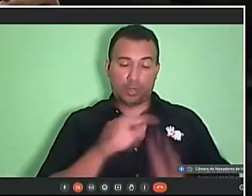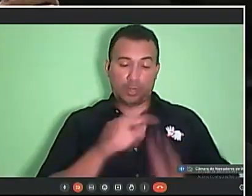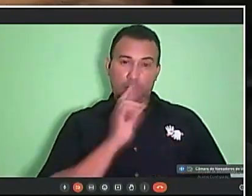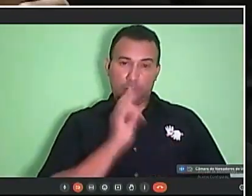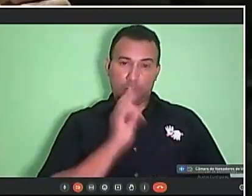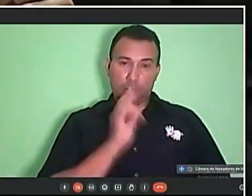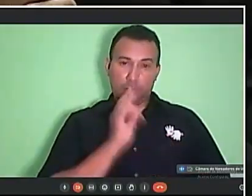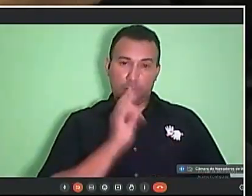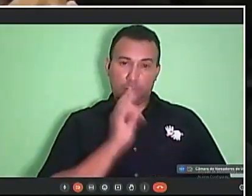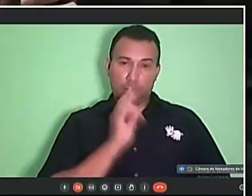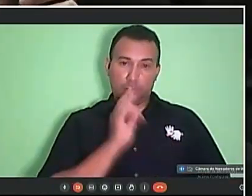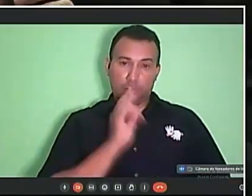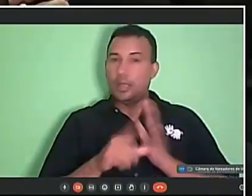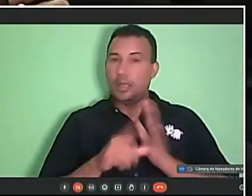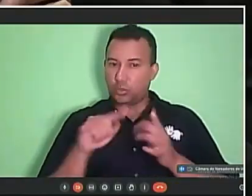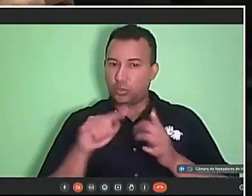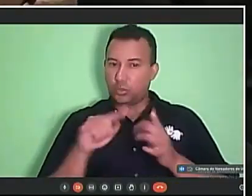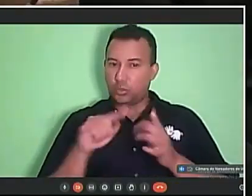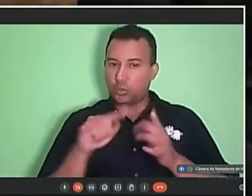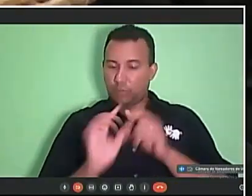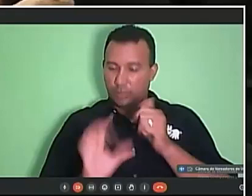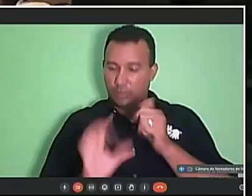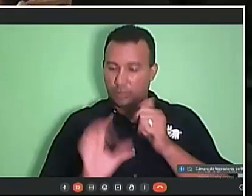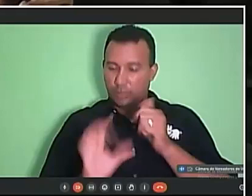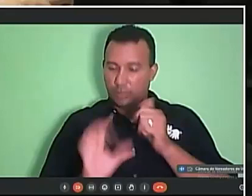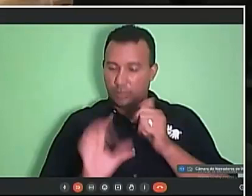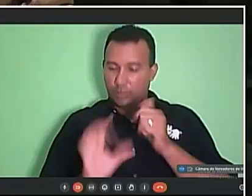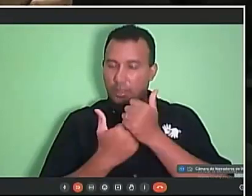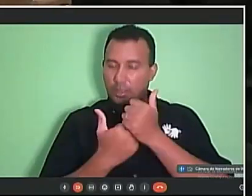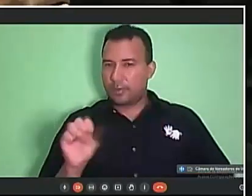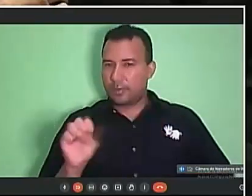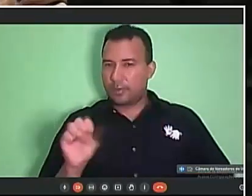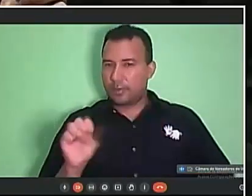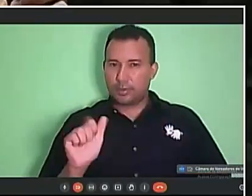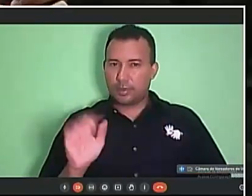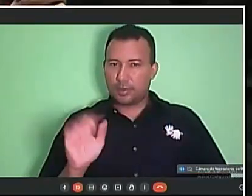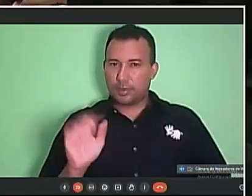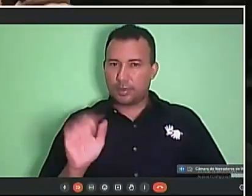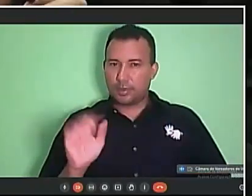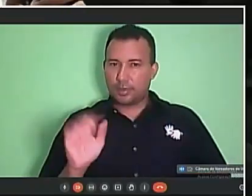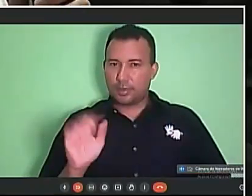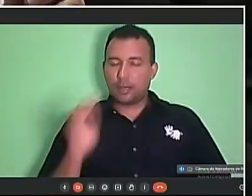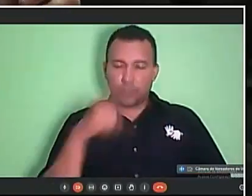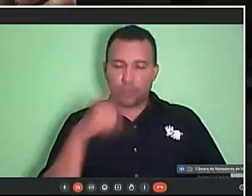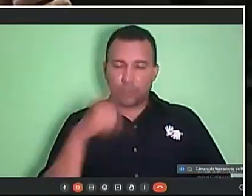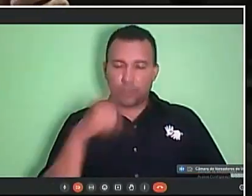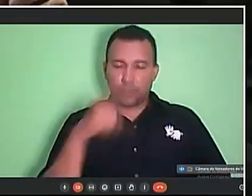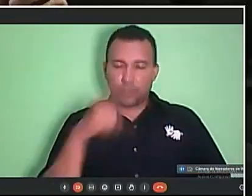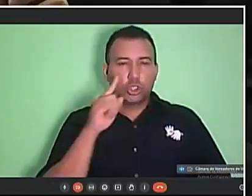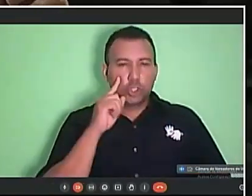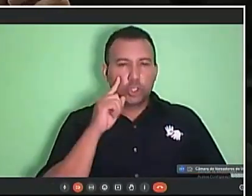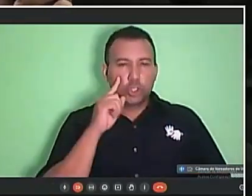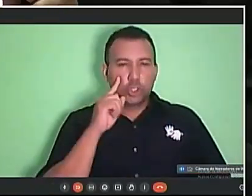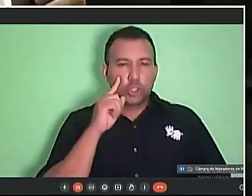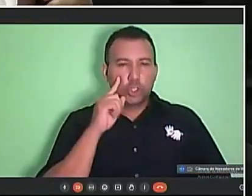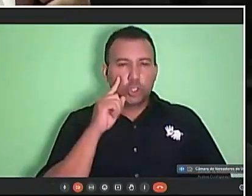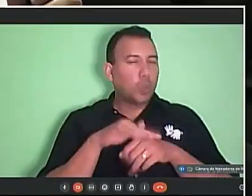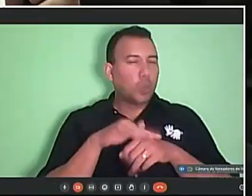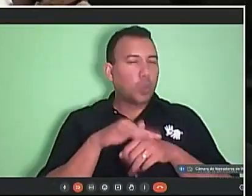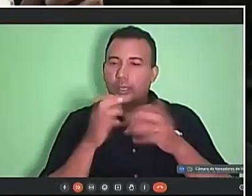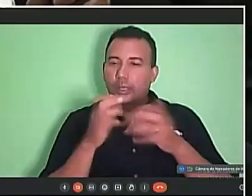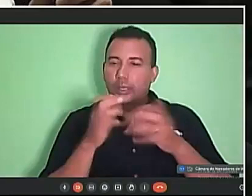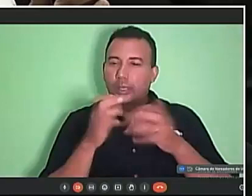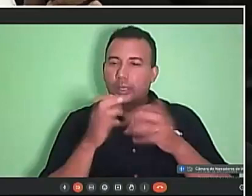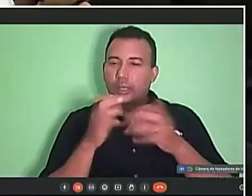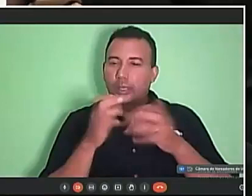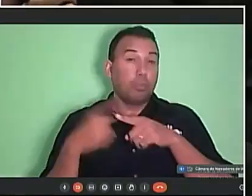essa assistência, está aqui a Salete, nós fizemos essa assistência dia e noite para as famílias, para tentar amenizar um momento extremamente